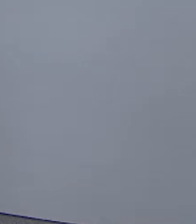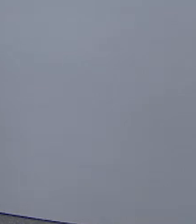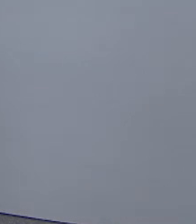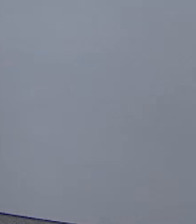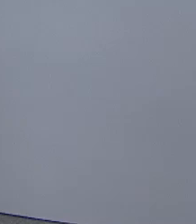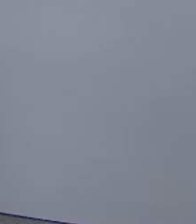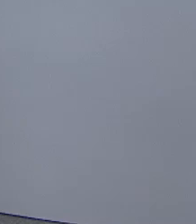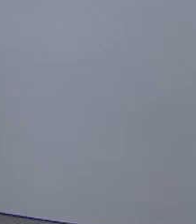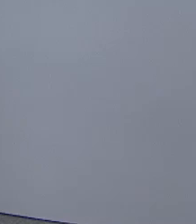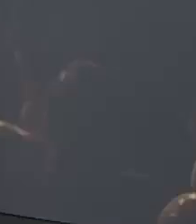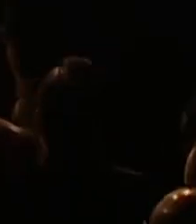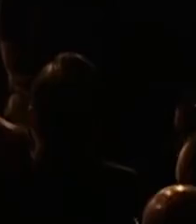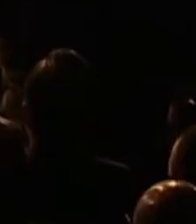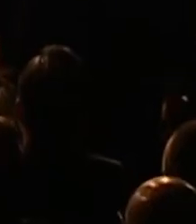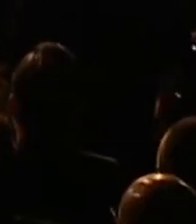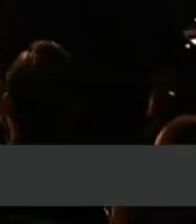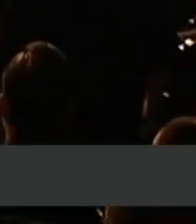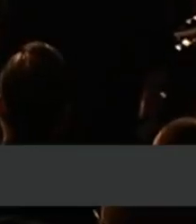Vamos acompanhar.